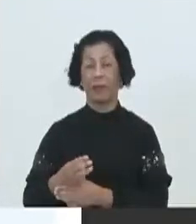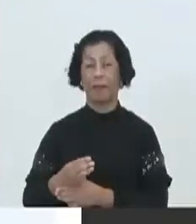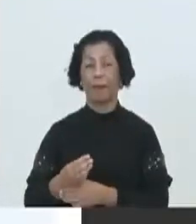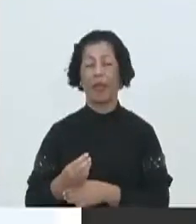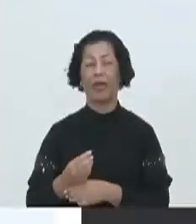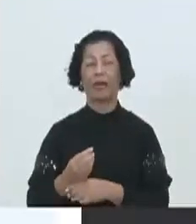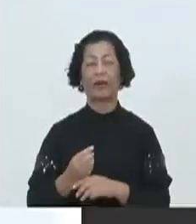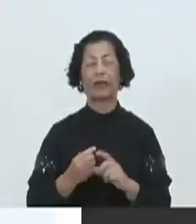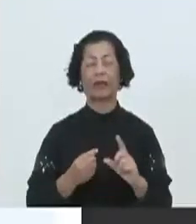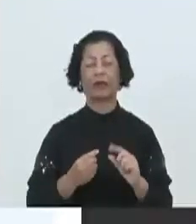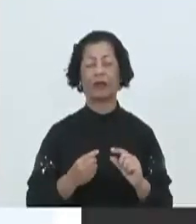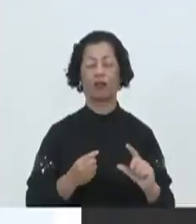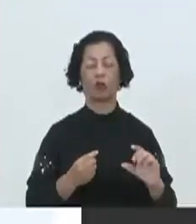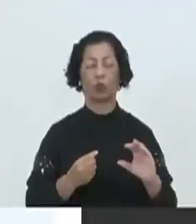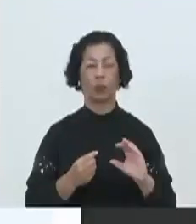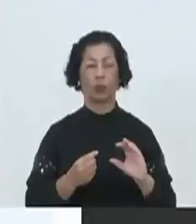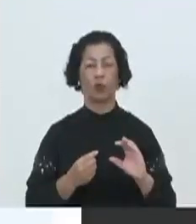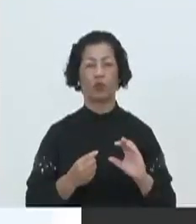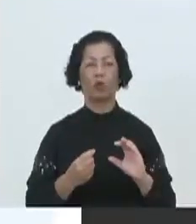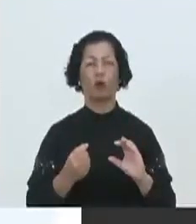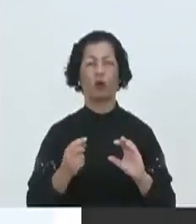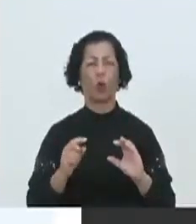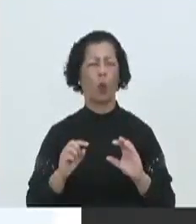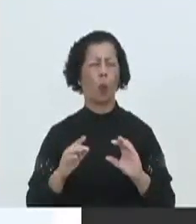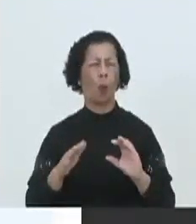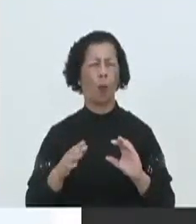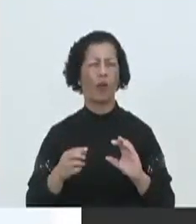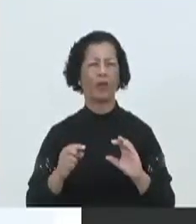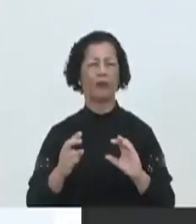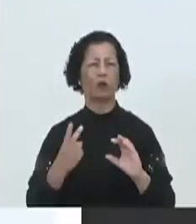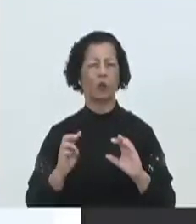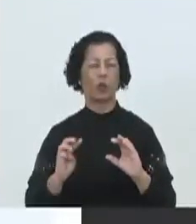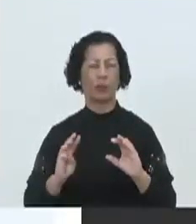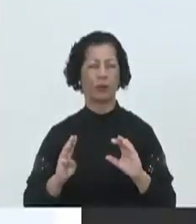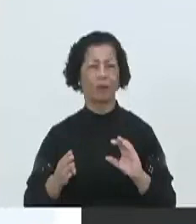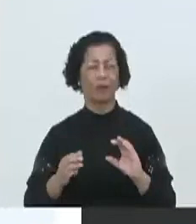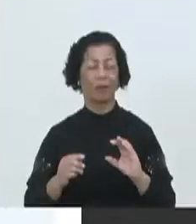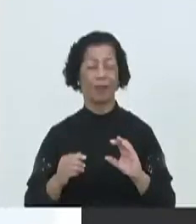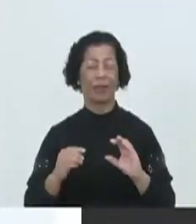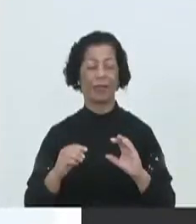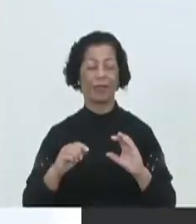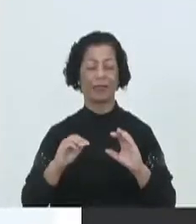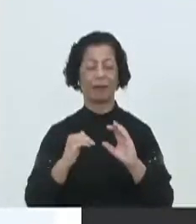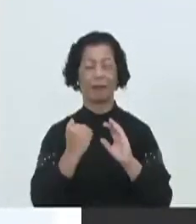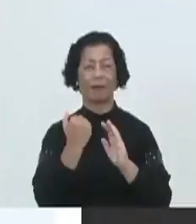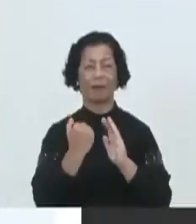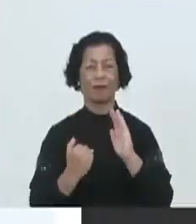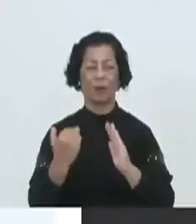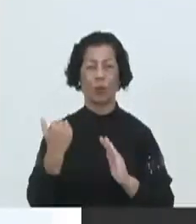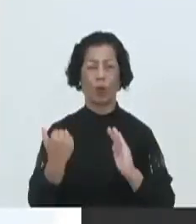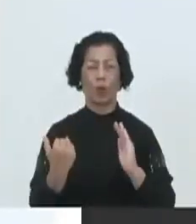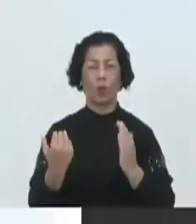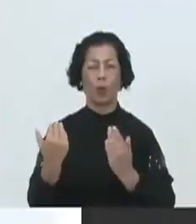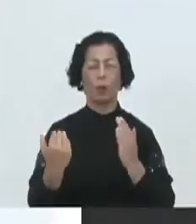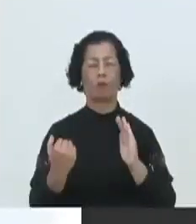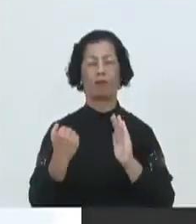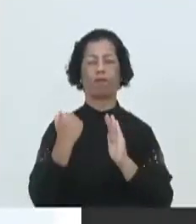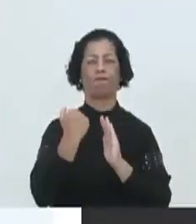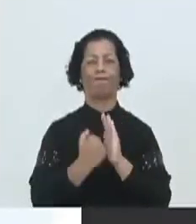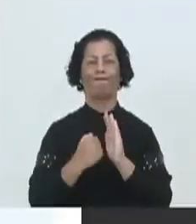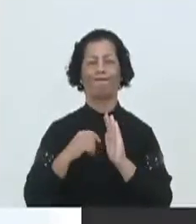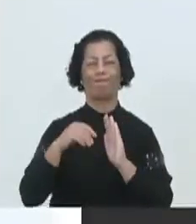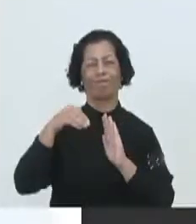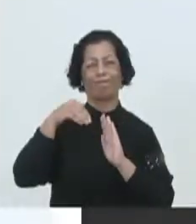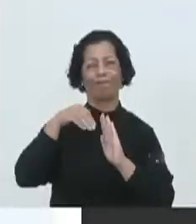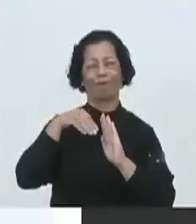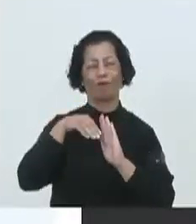bi que deixa a gente com uma dívida previdenciária negativa e a análise É essa mesmo por mais que a dívida exista a